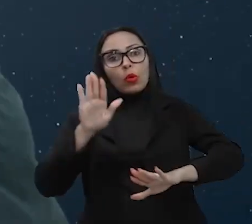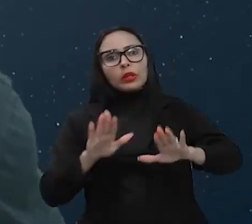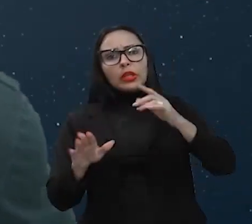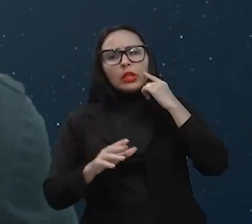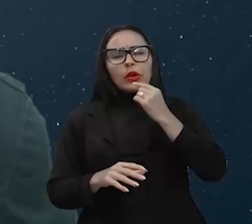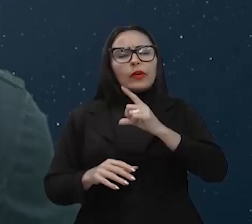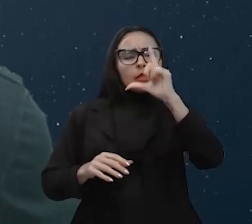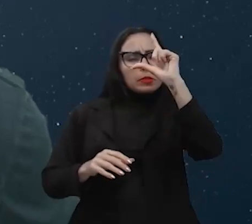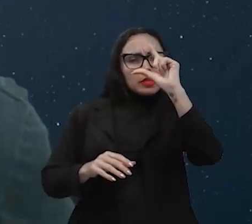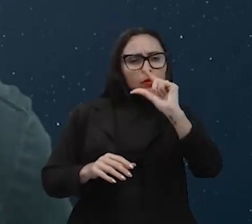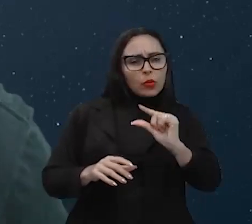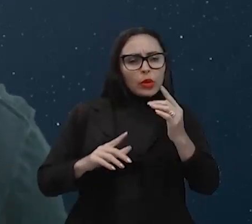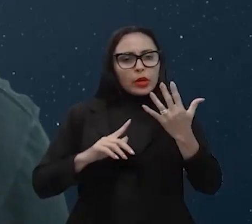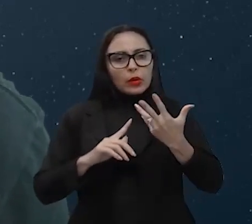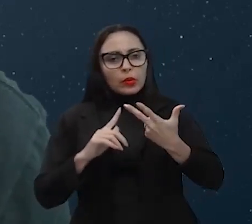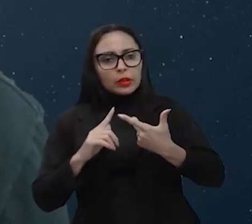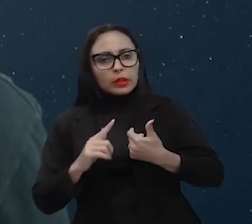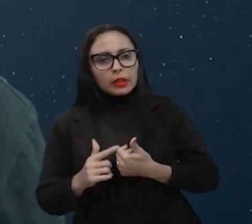sangue. Então tu vai chamar isso de